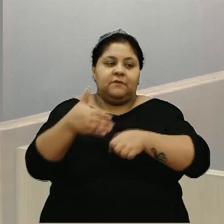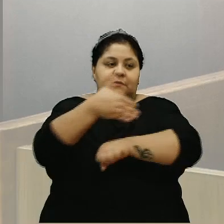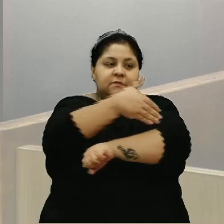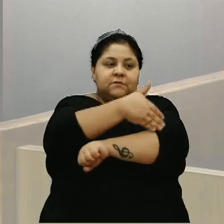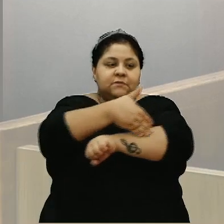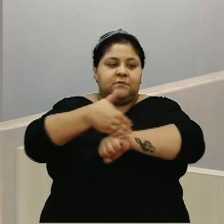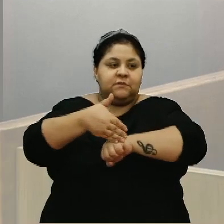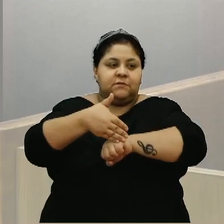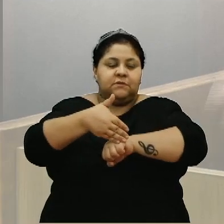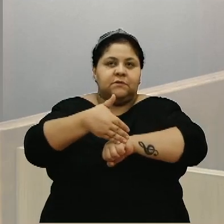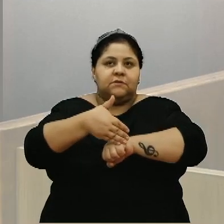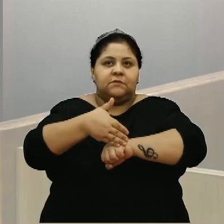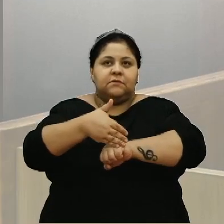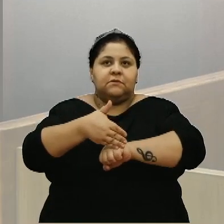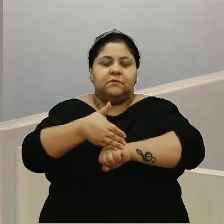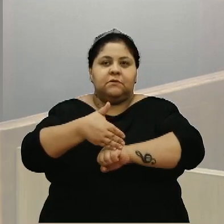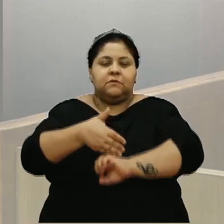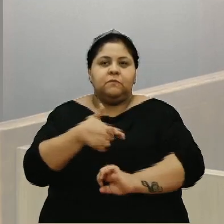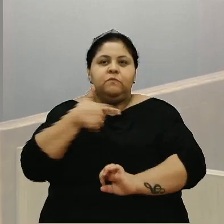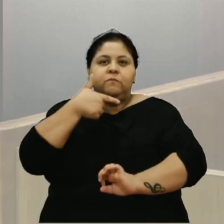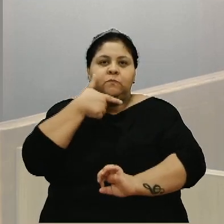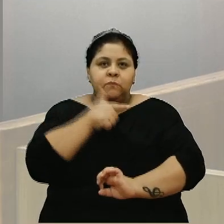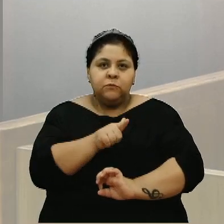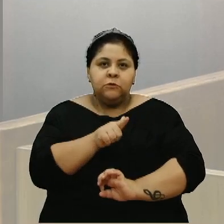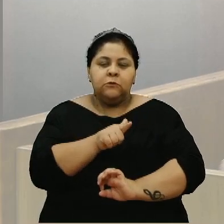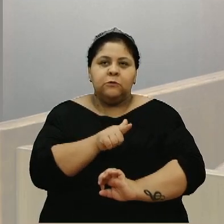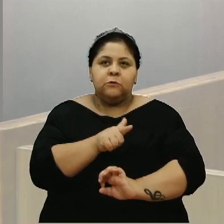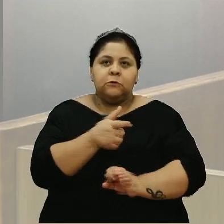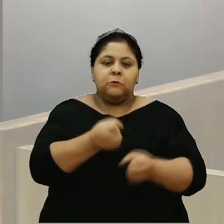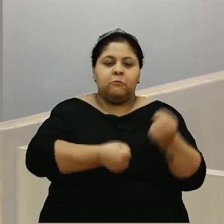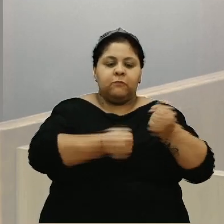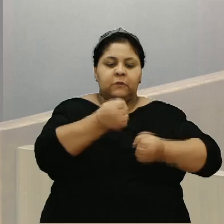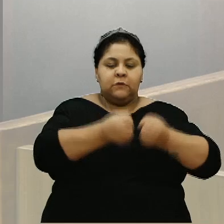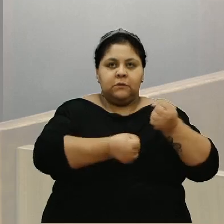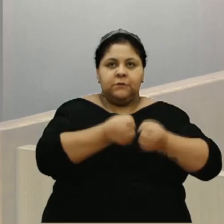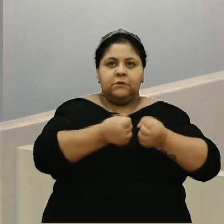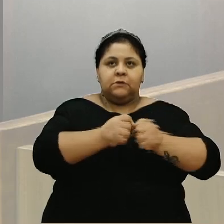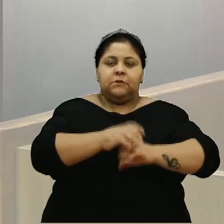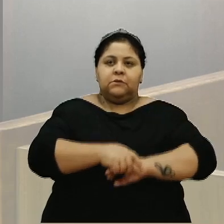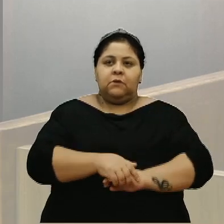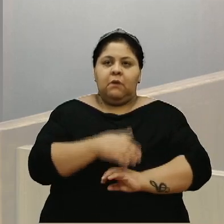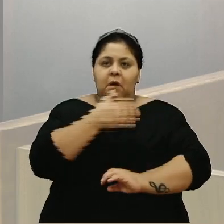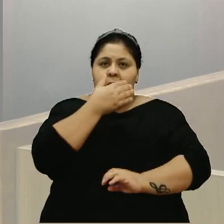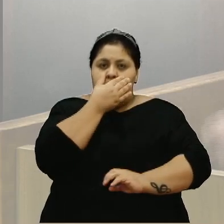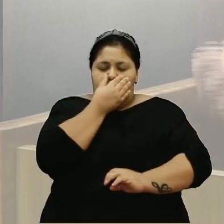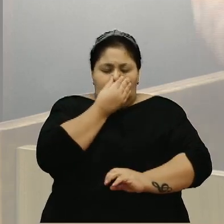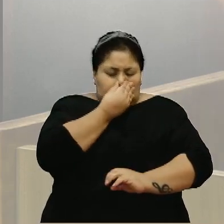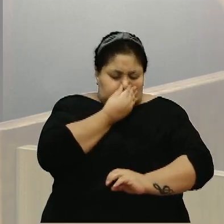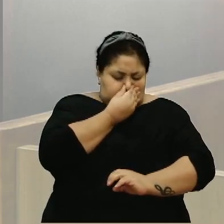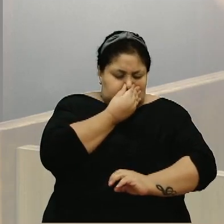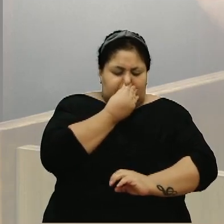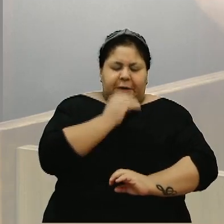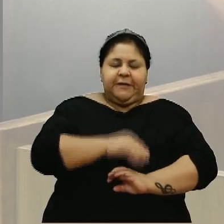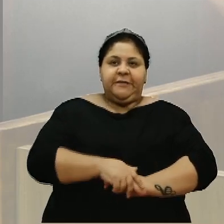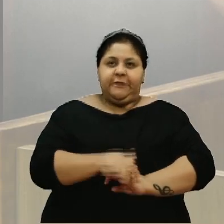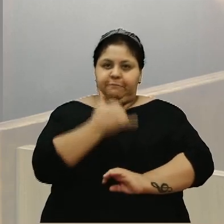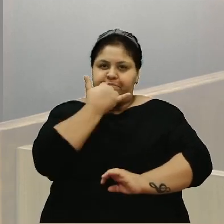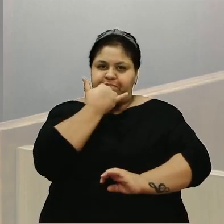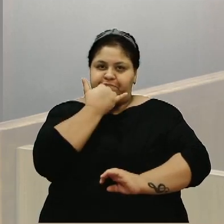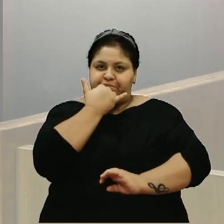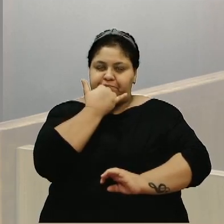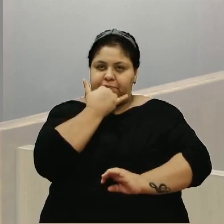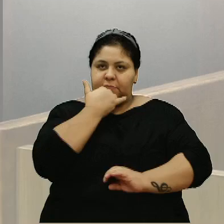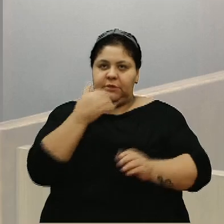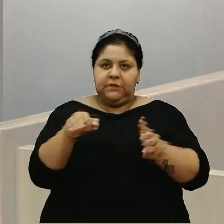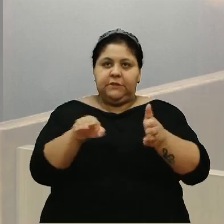melhorando essas vias, está dando condições dos veículos que querem, os nossos caxienses que querem atingir